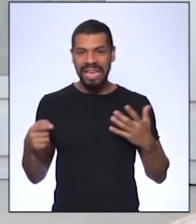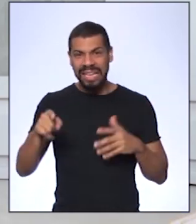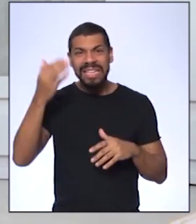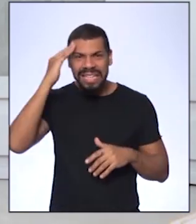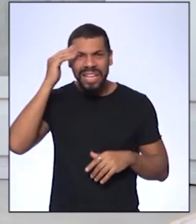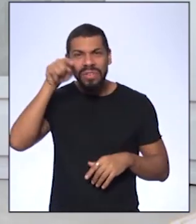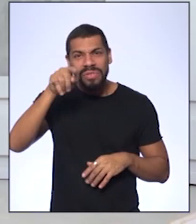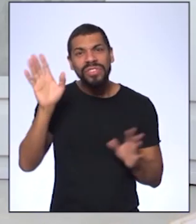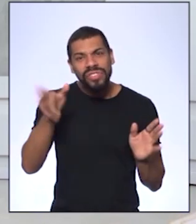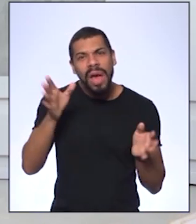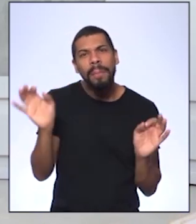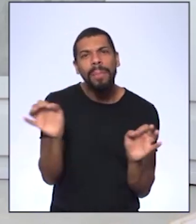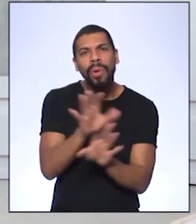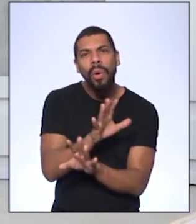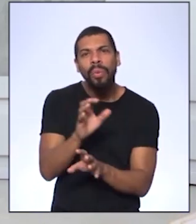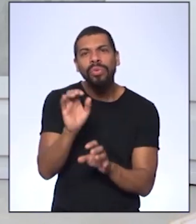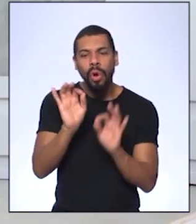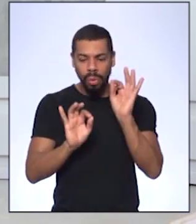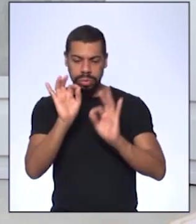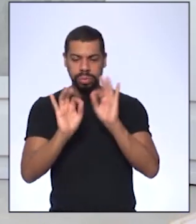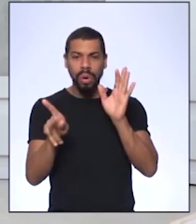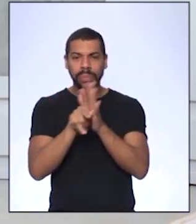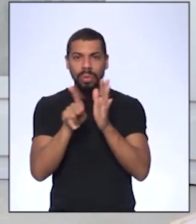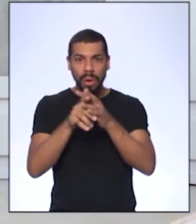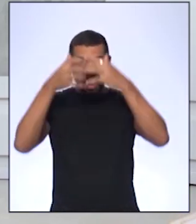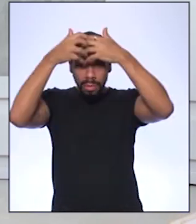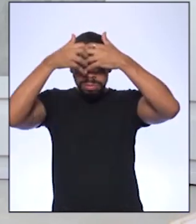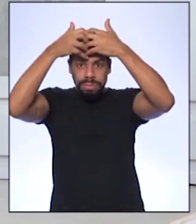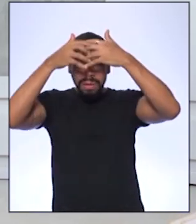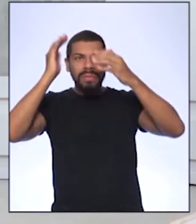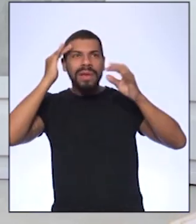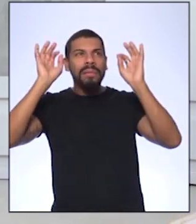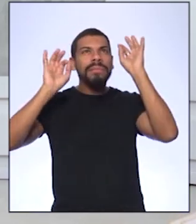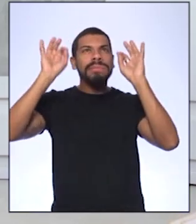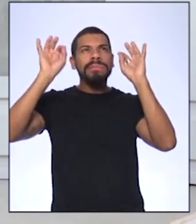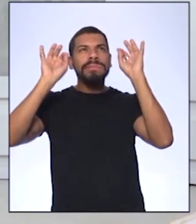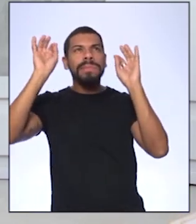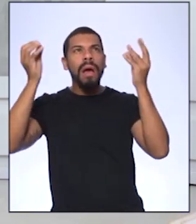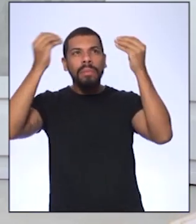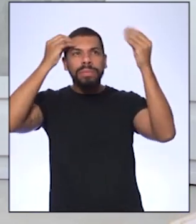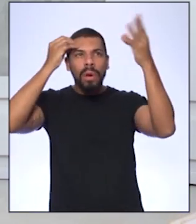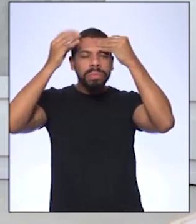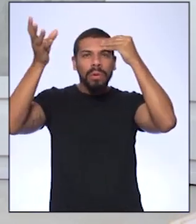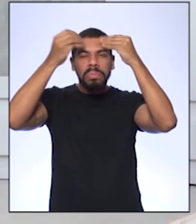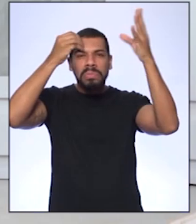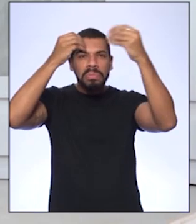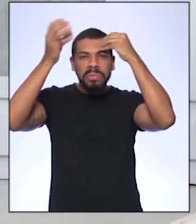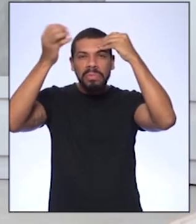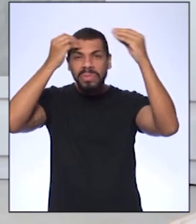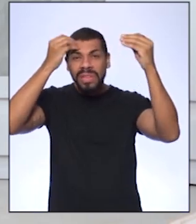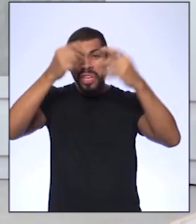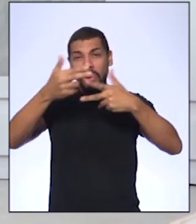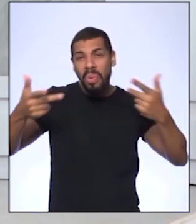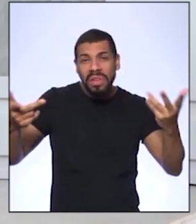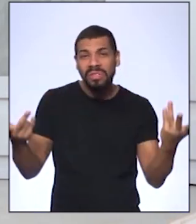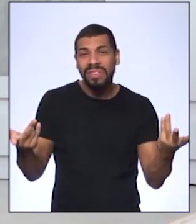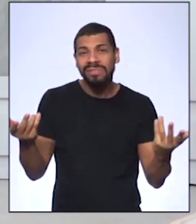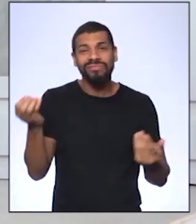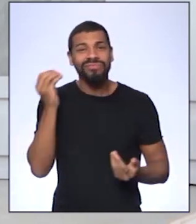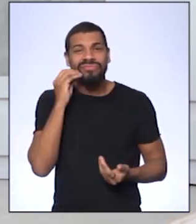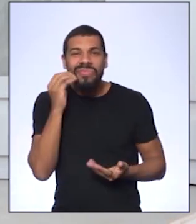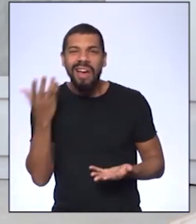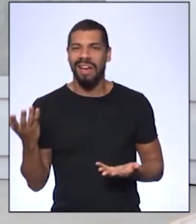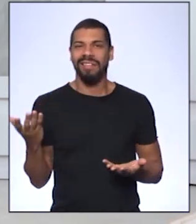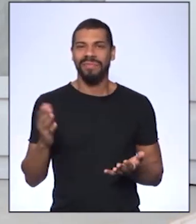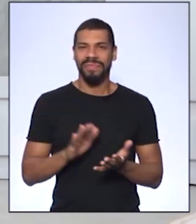estão prontos, que estão muito organizados, que você já os viu algumas vezes e outros que nem tanto. Então veja, para